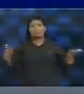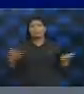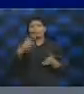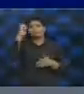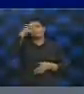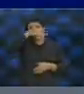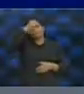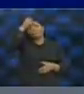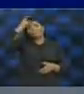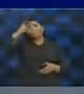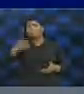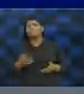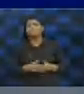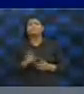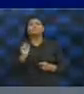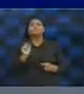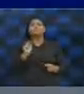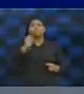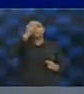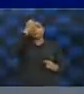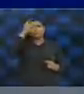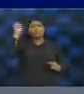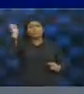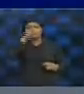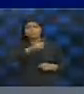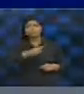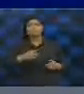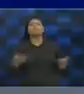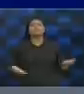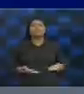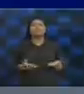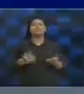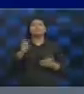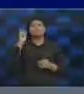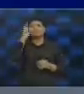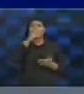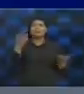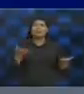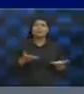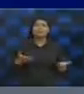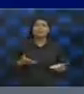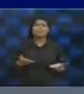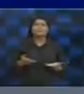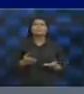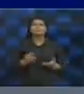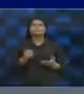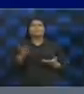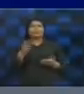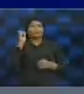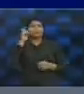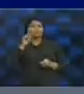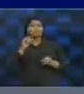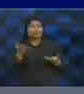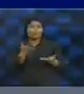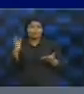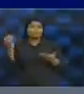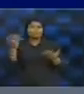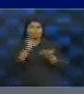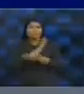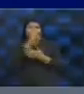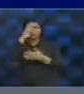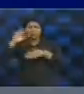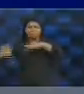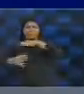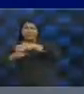difícil licenciar uma obra, é difícil tirar uma certidão, é difícil conseguir autorização para funcionar. Eu recebi relatos de vários